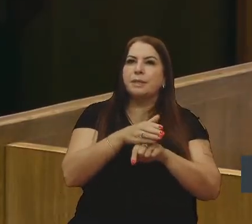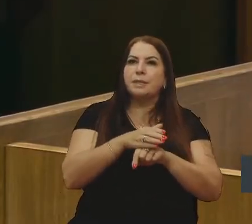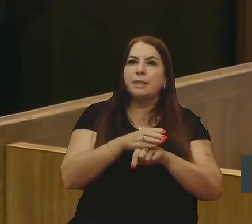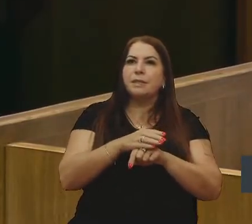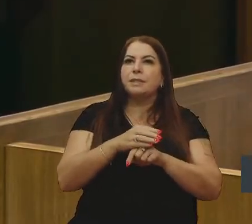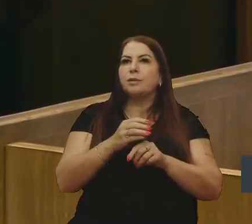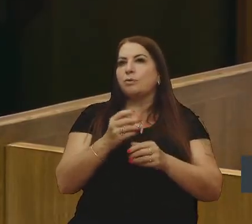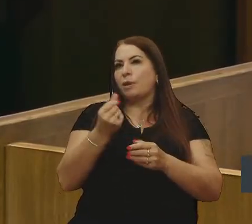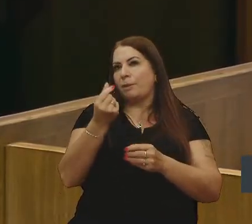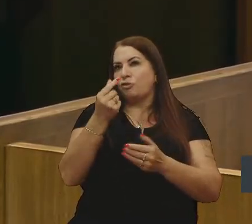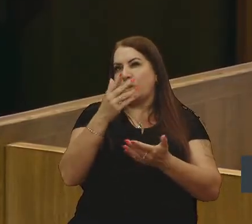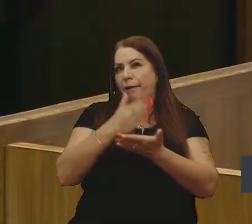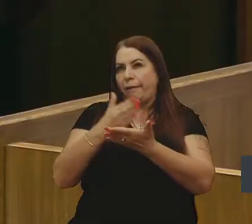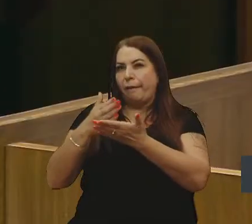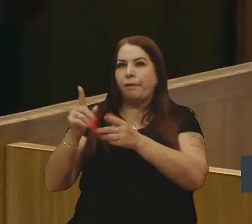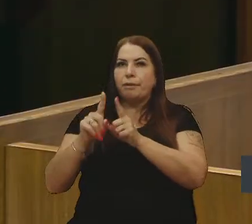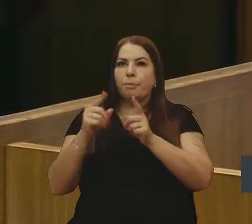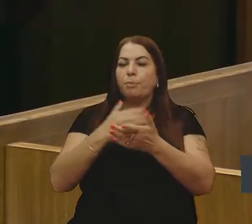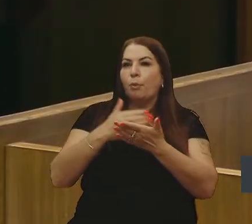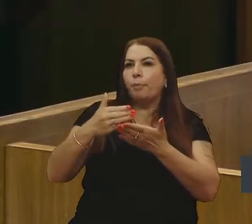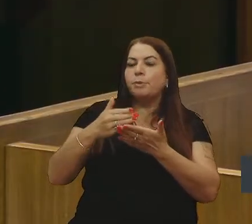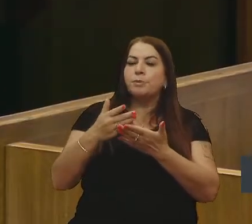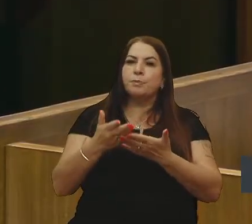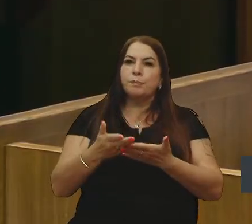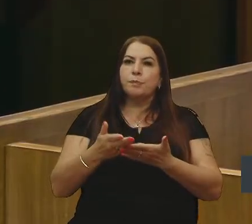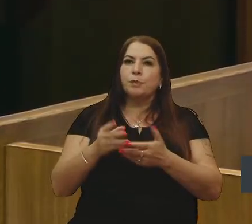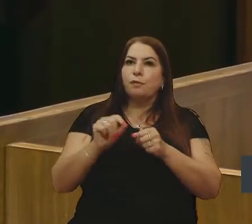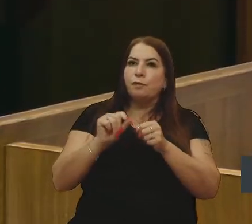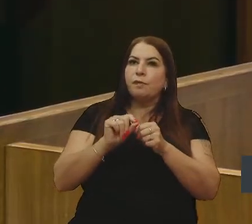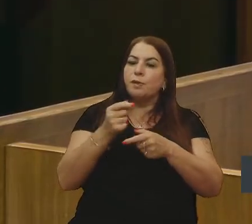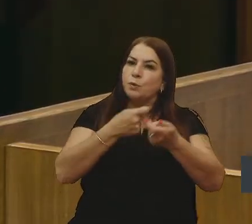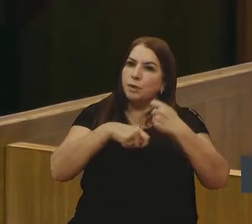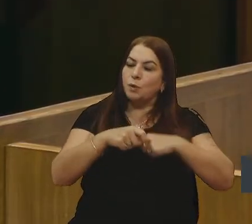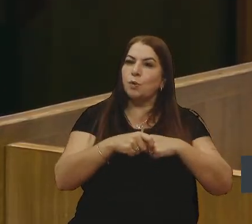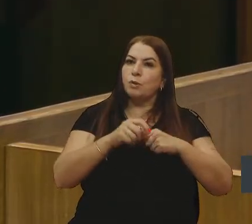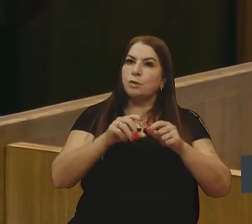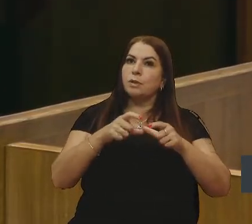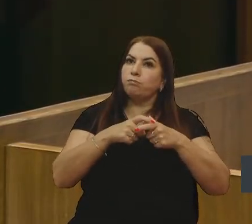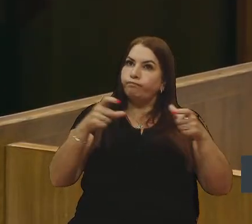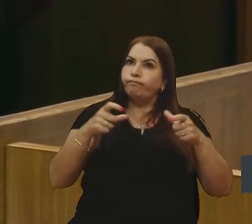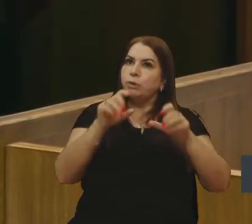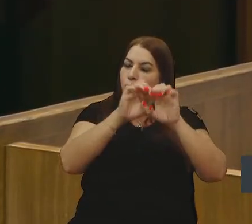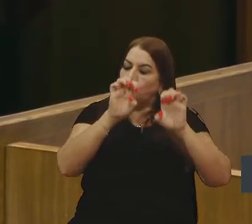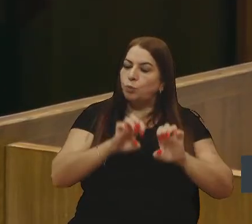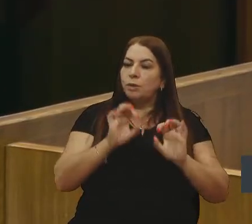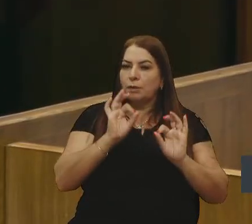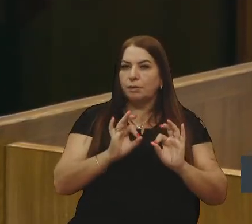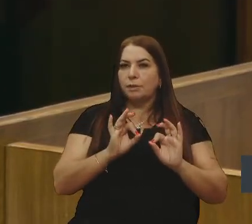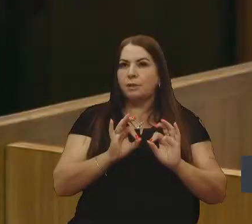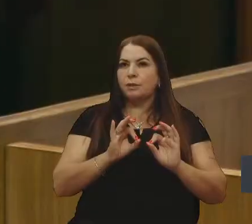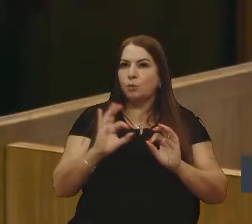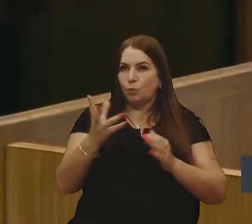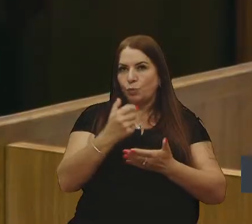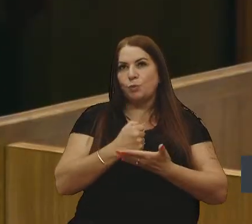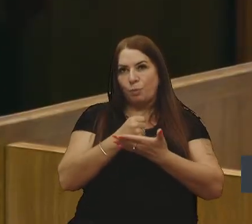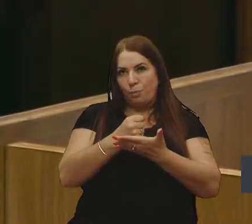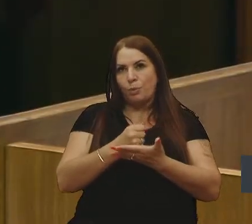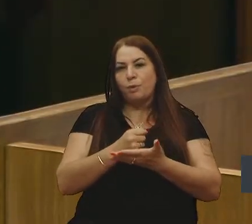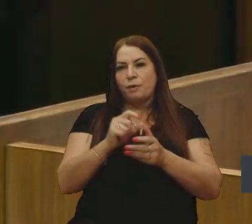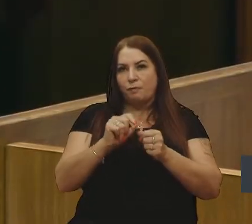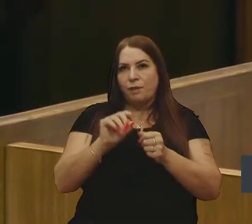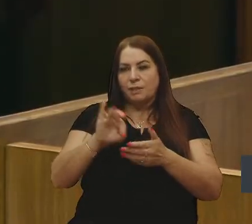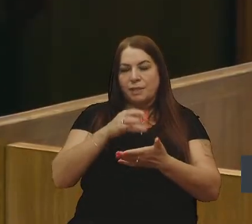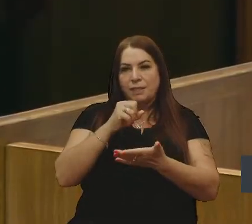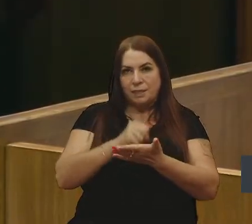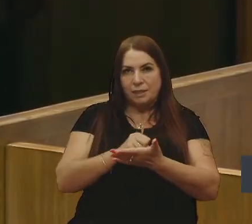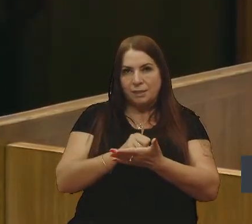muitas coisas, para que vocês iniciem ou façam seus negócios crescer de forma estruturada. Então, contem com a gente, né? Já façam a